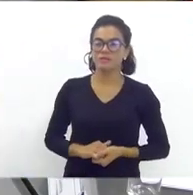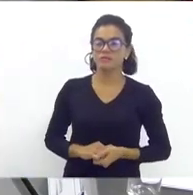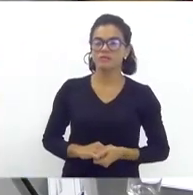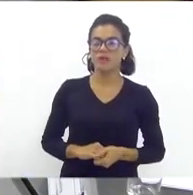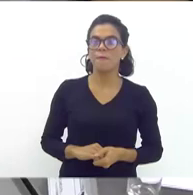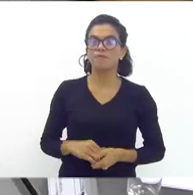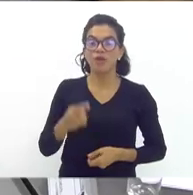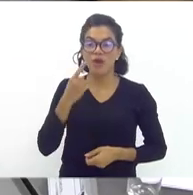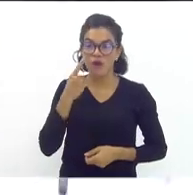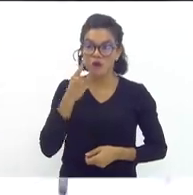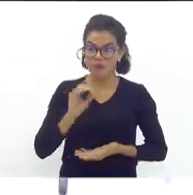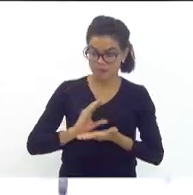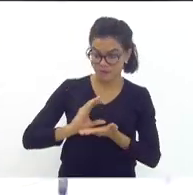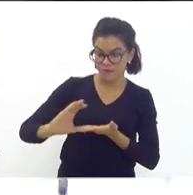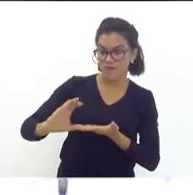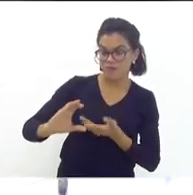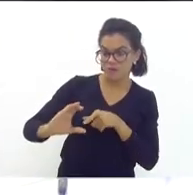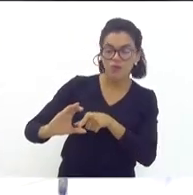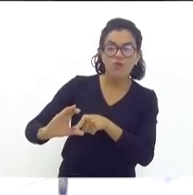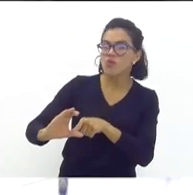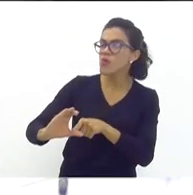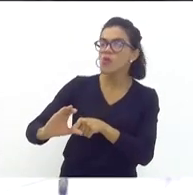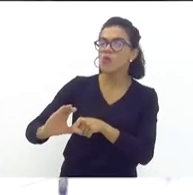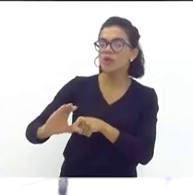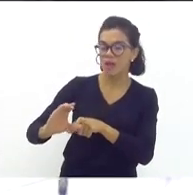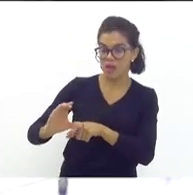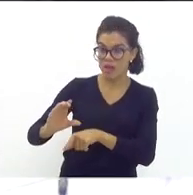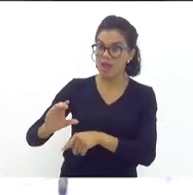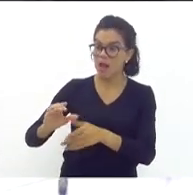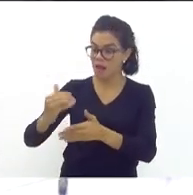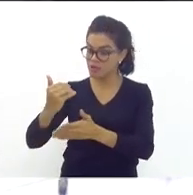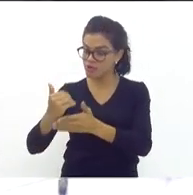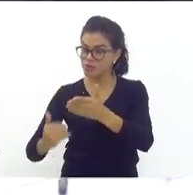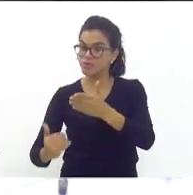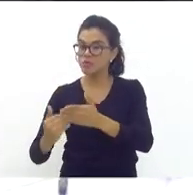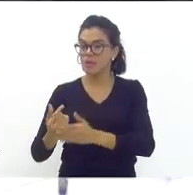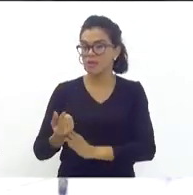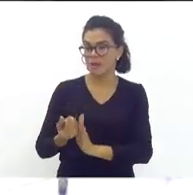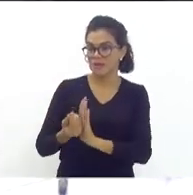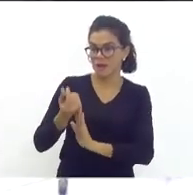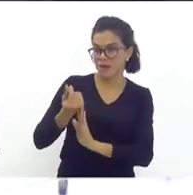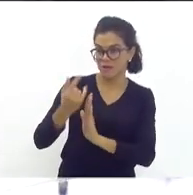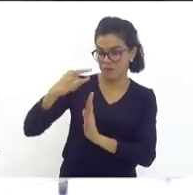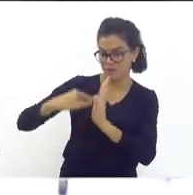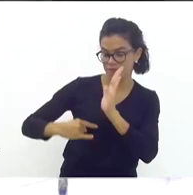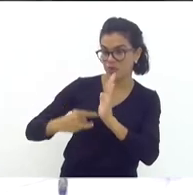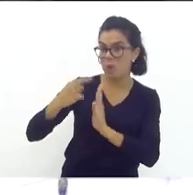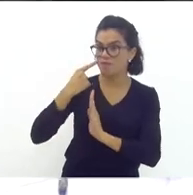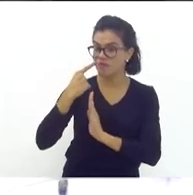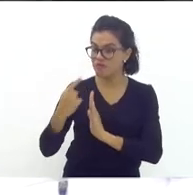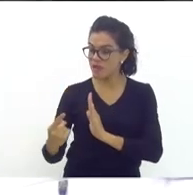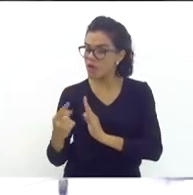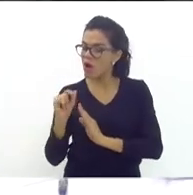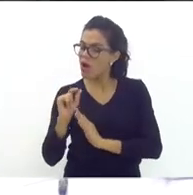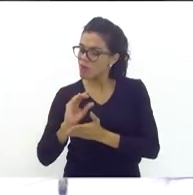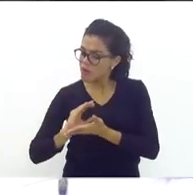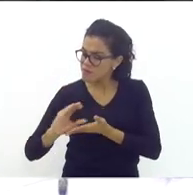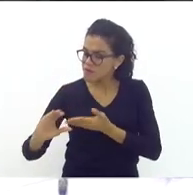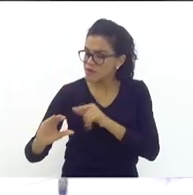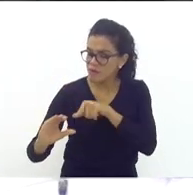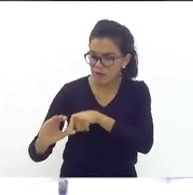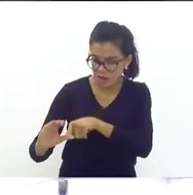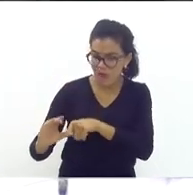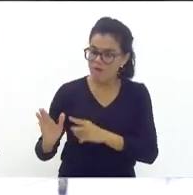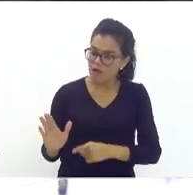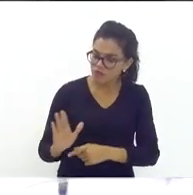lembrar o seguinte esse investimento ele é remunerado na tarifa então a dever da agência olhar para aquele investimento e zelar para